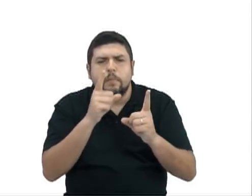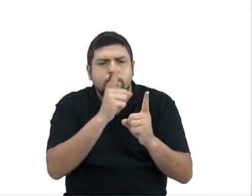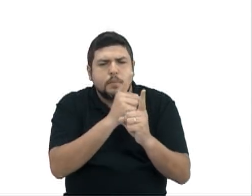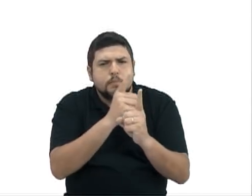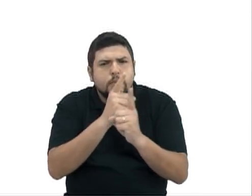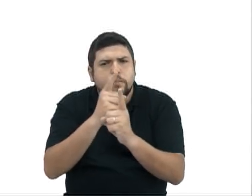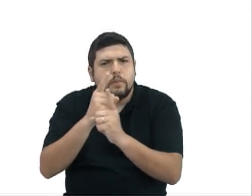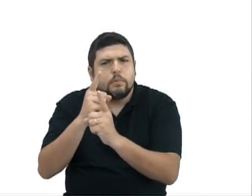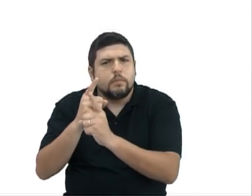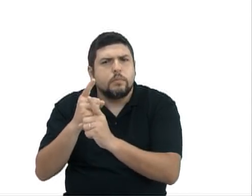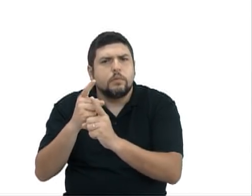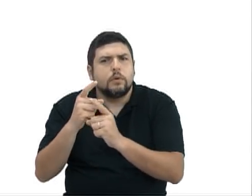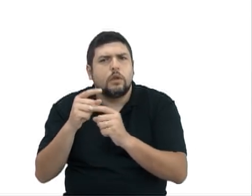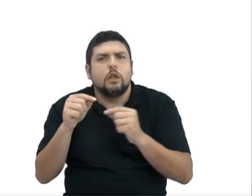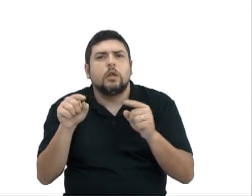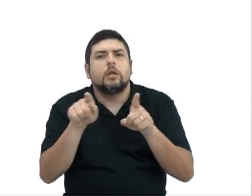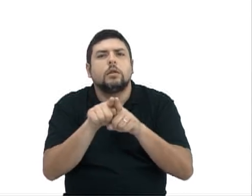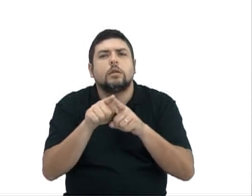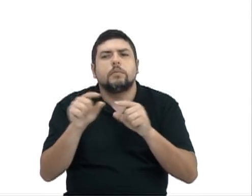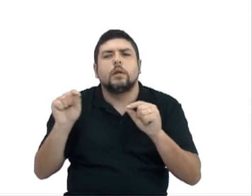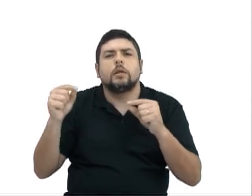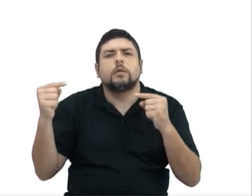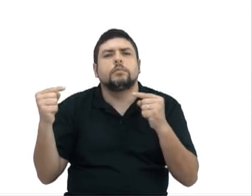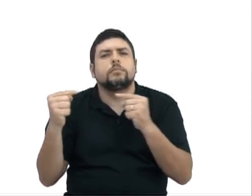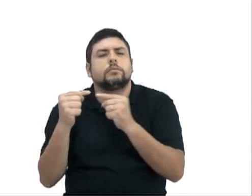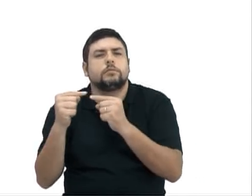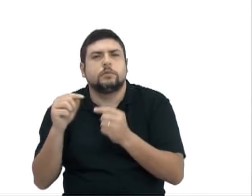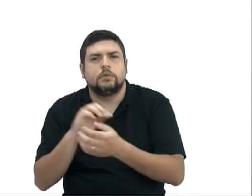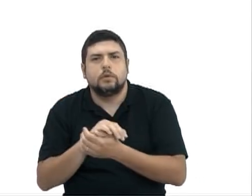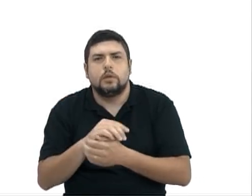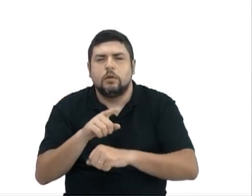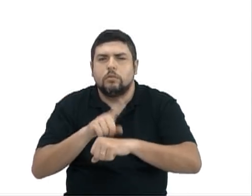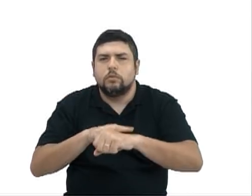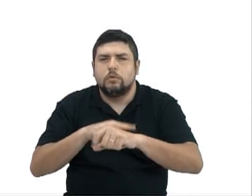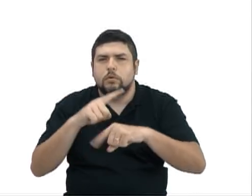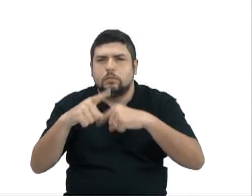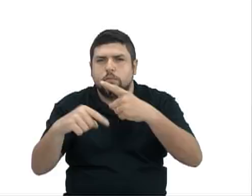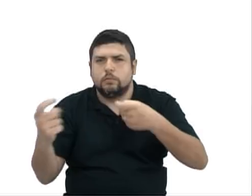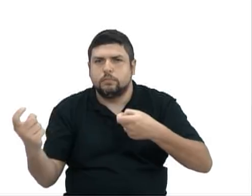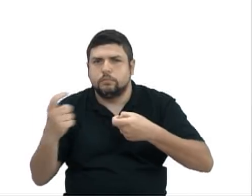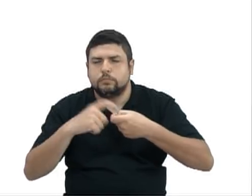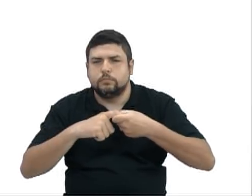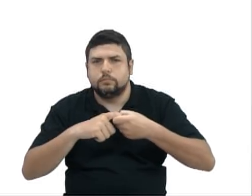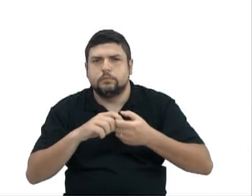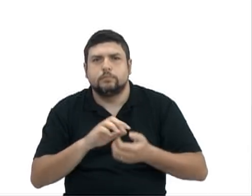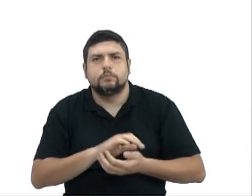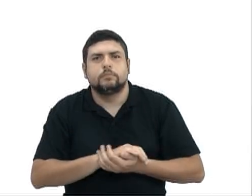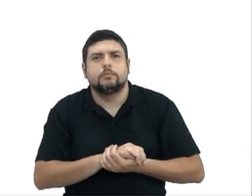a quem ele se refere. Tudo bem? Um tempinho e nós já voltamos.